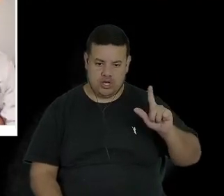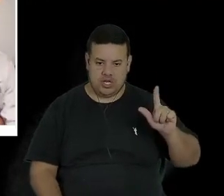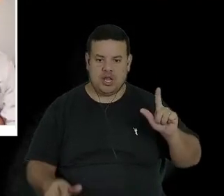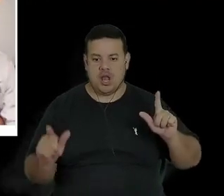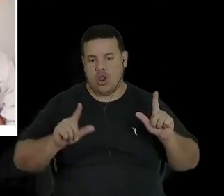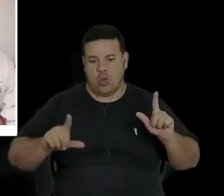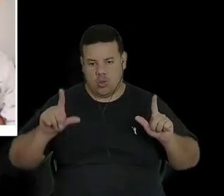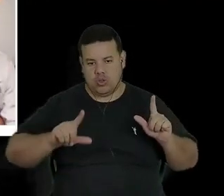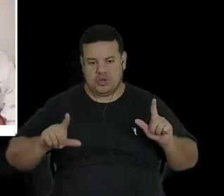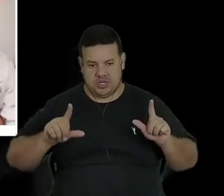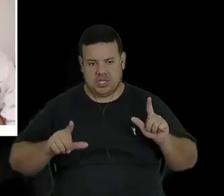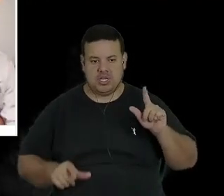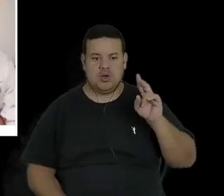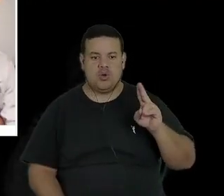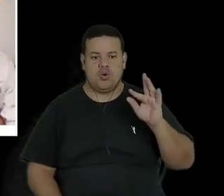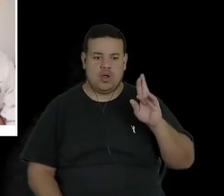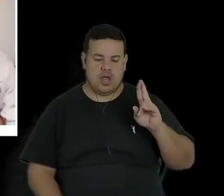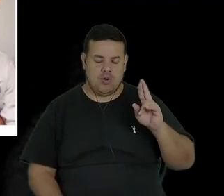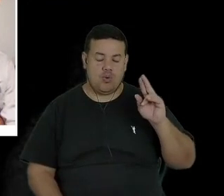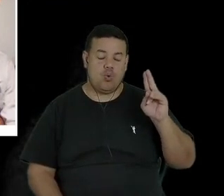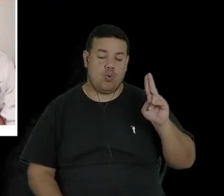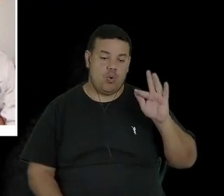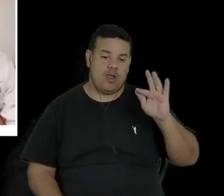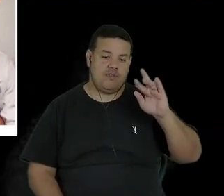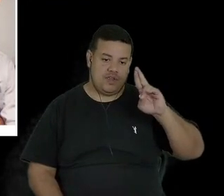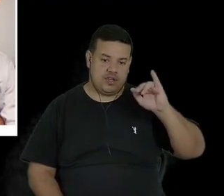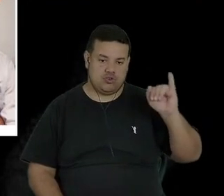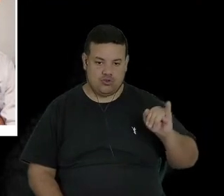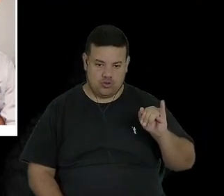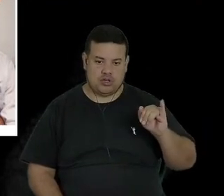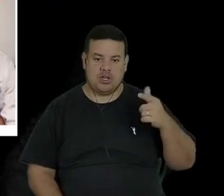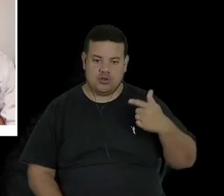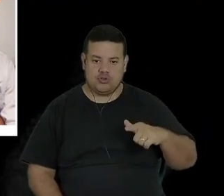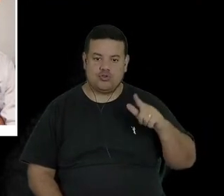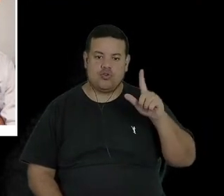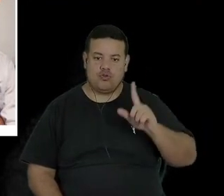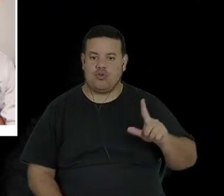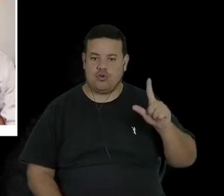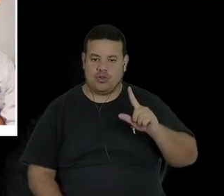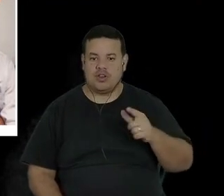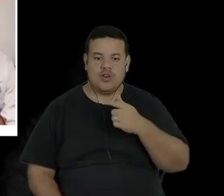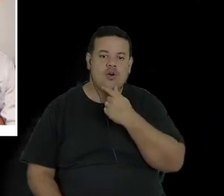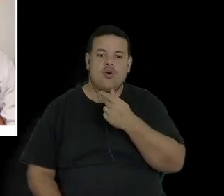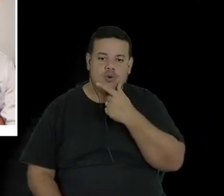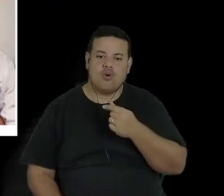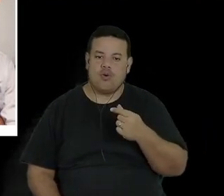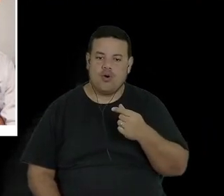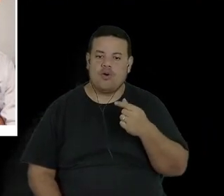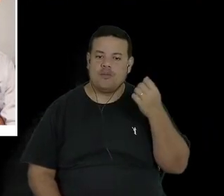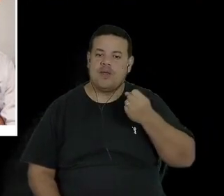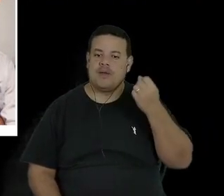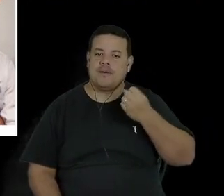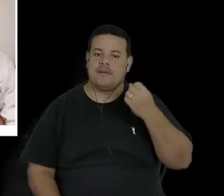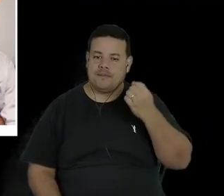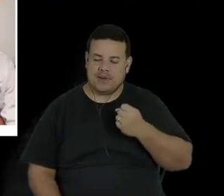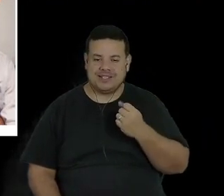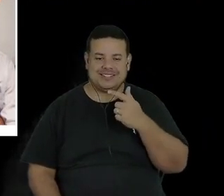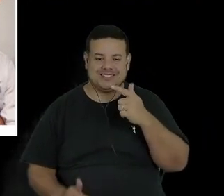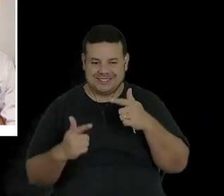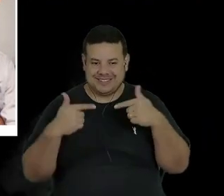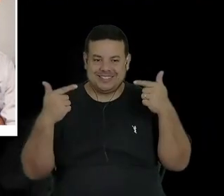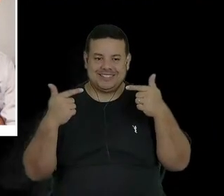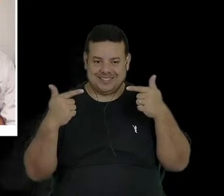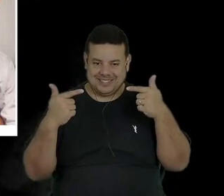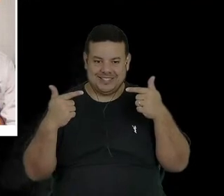o FRJ, mais Londrina. Esse senhor de branco sorridente aí, ele só está sorridente na foto, ele é bravo pra caramba, briga comigo pra